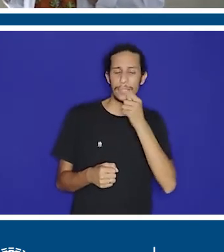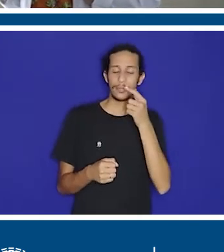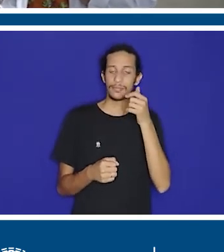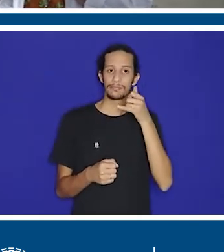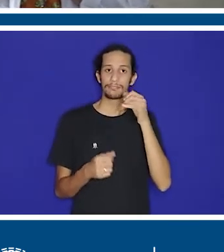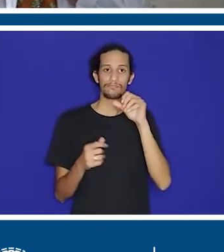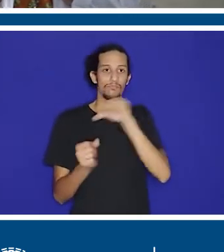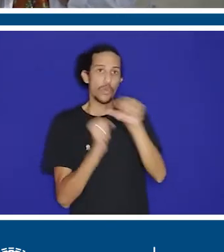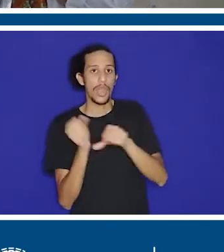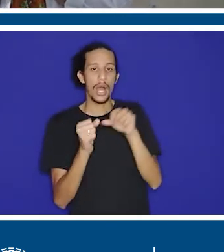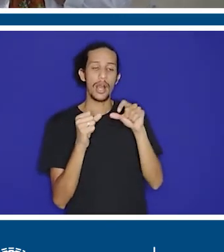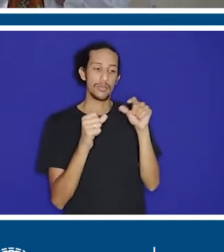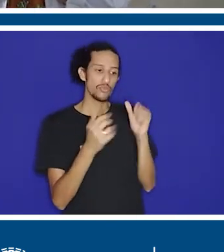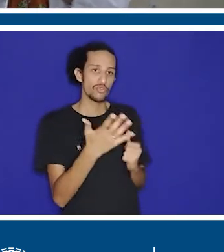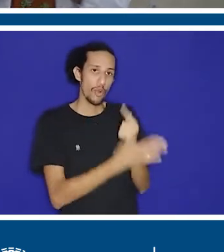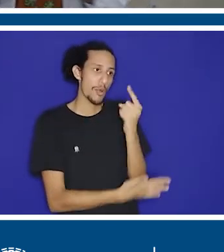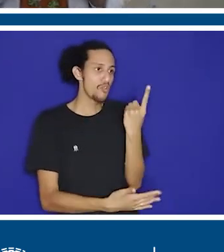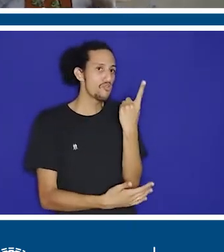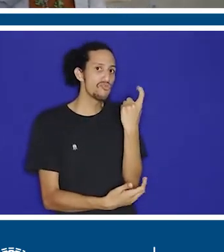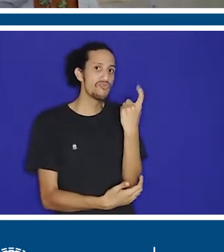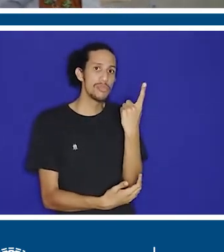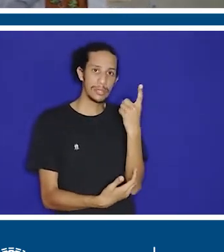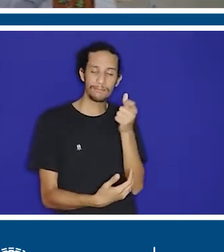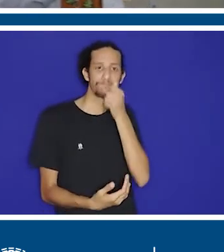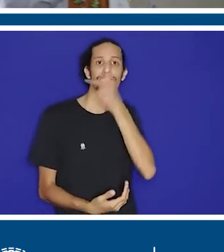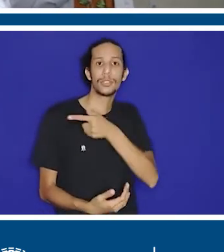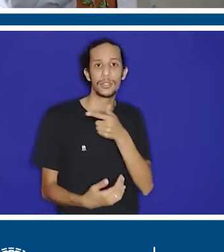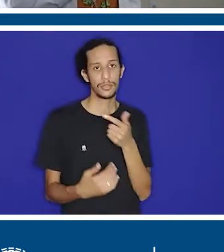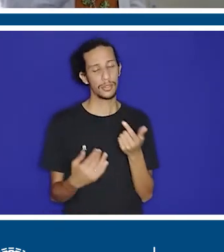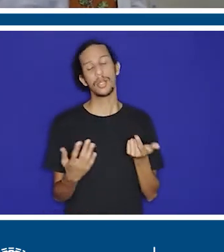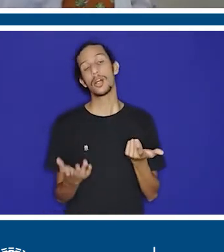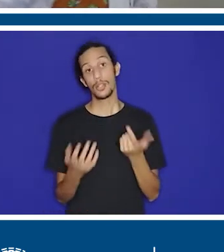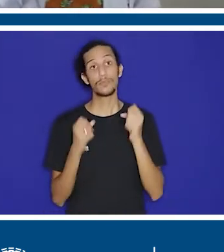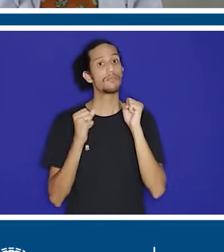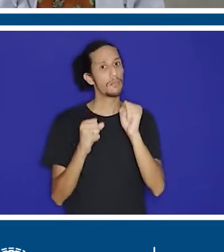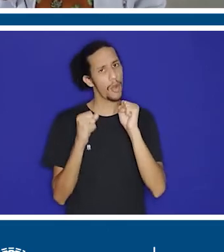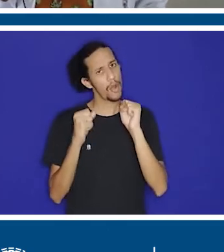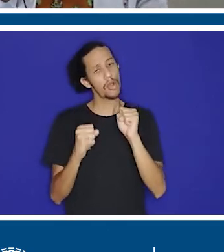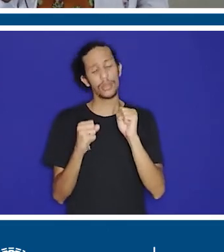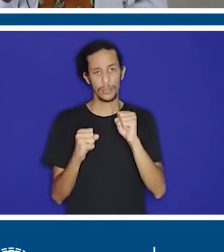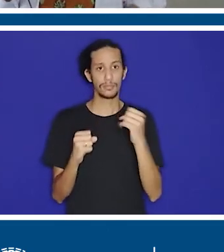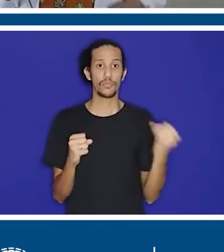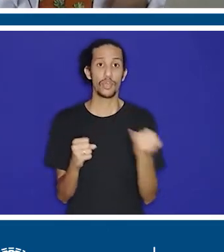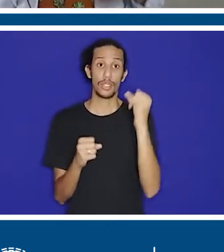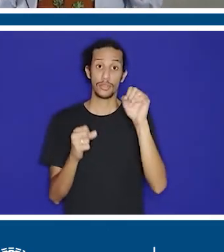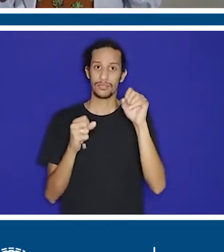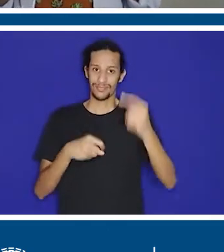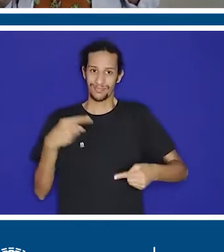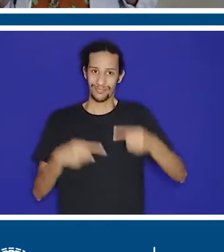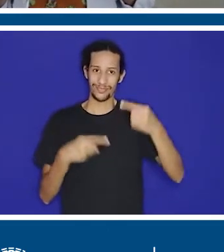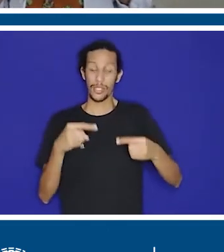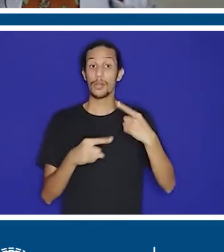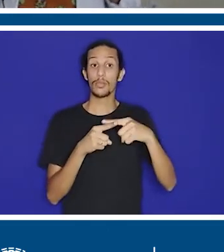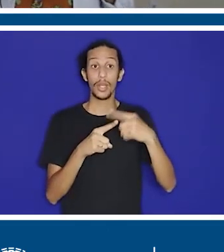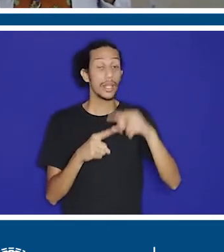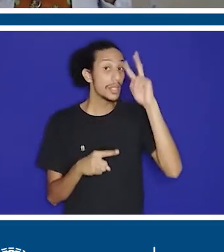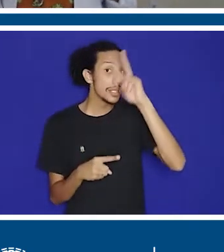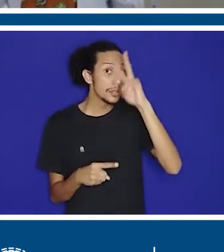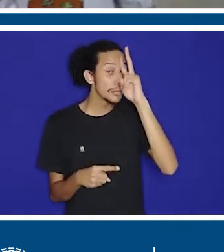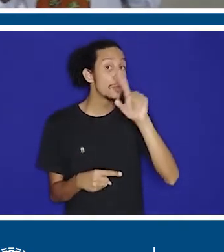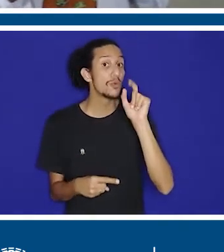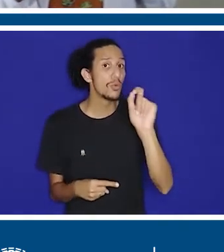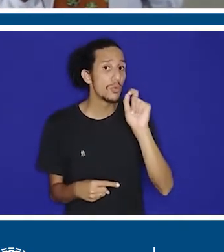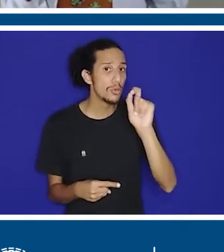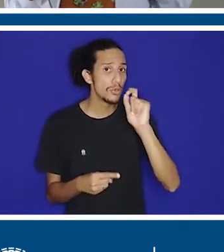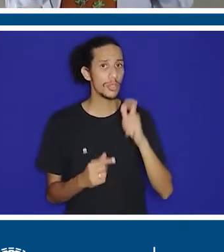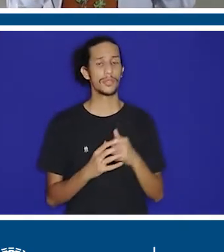um só. Então eu acho que essa é uma discussão importante, lembrando sempre que ele é